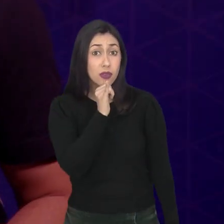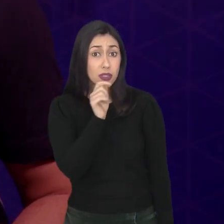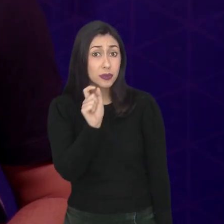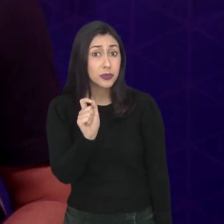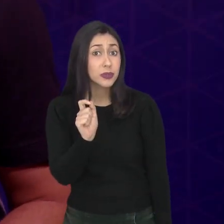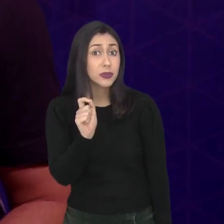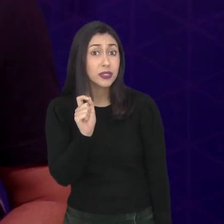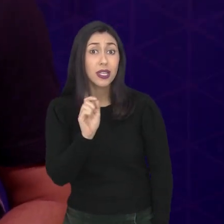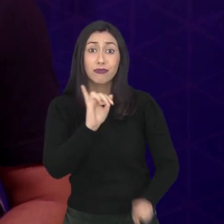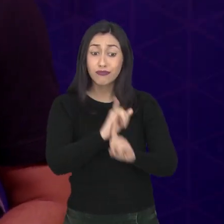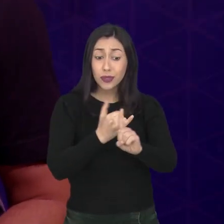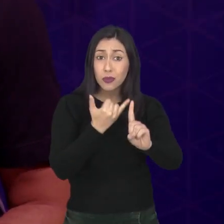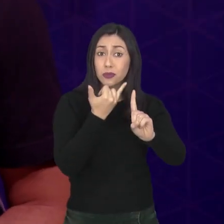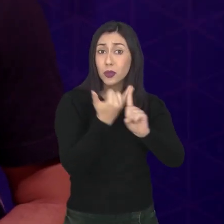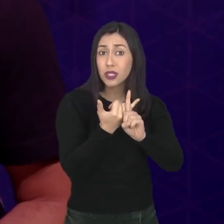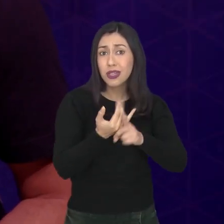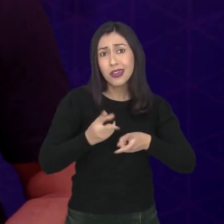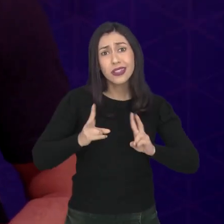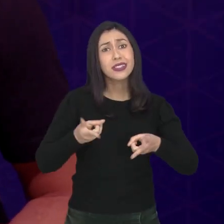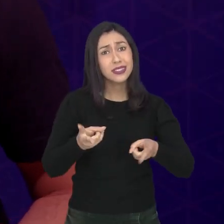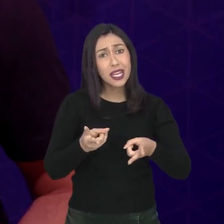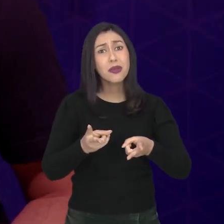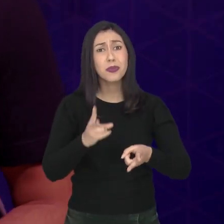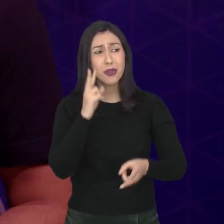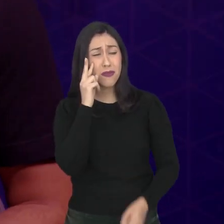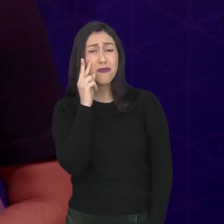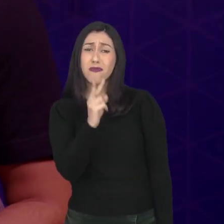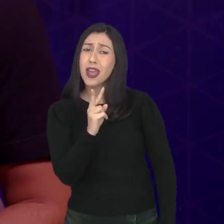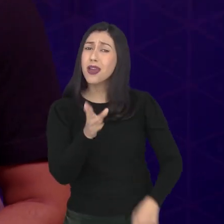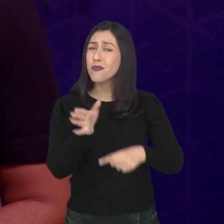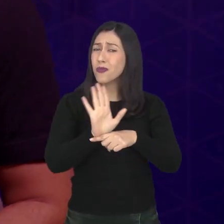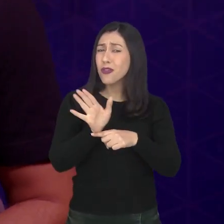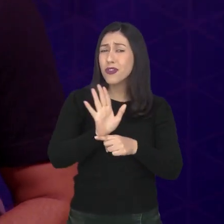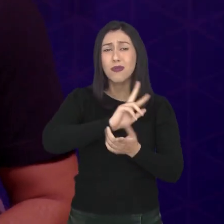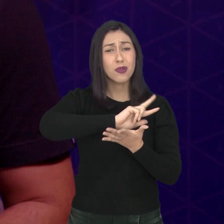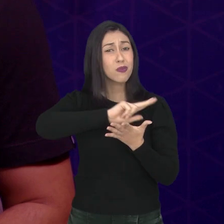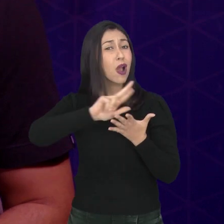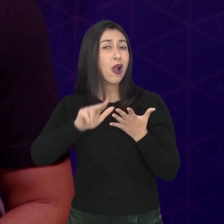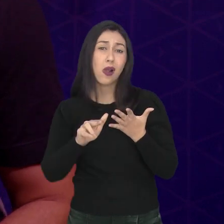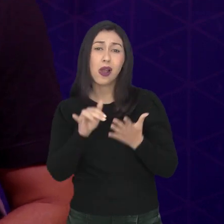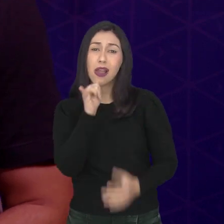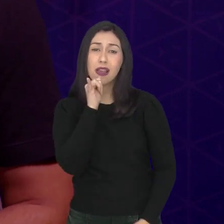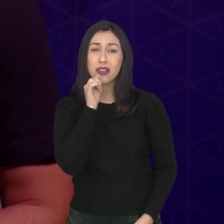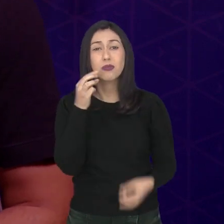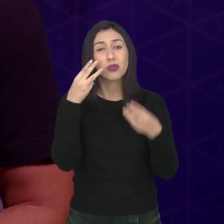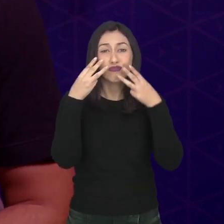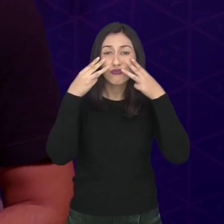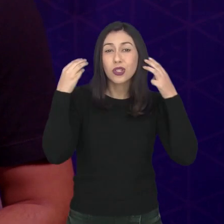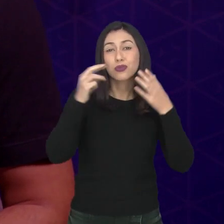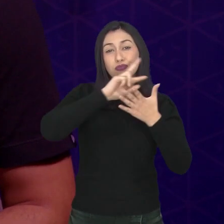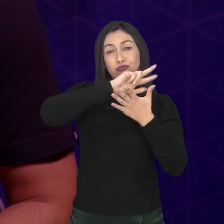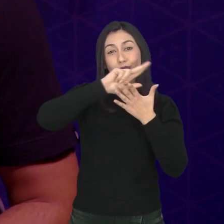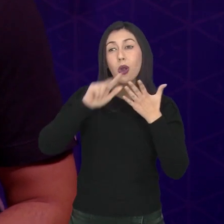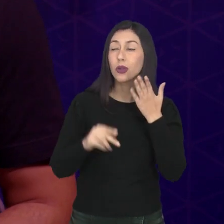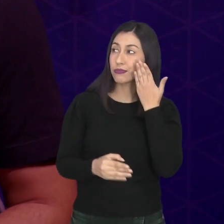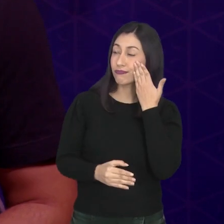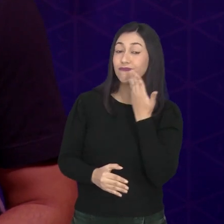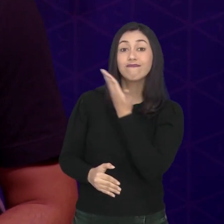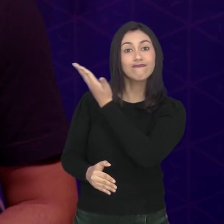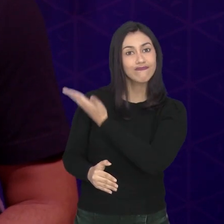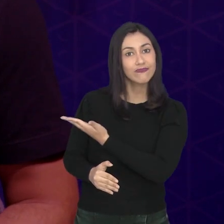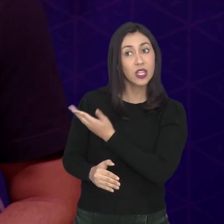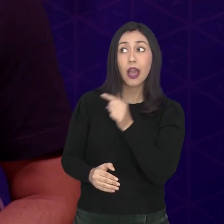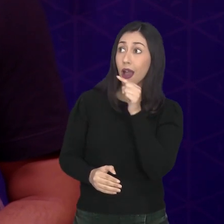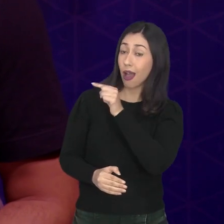E quer um exemplo disso? O bullying, que constantemente é representado em obras da cultura pop, como em Naruto e My Hero